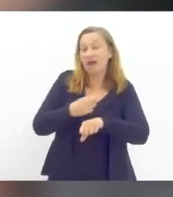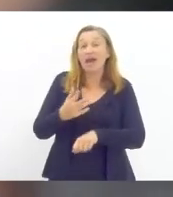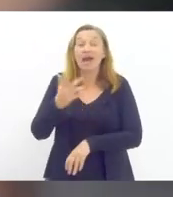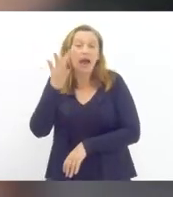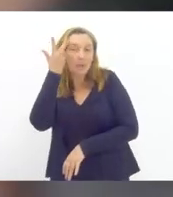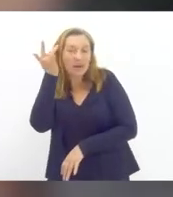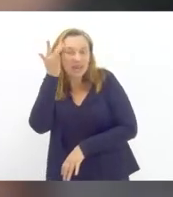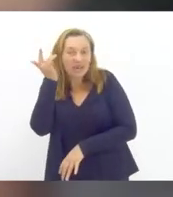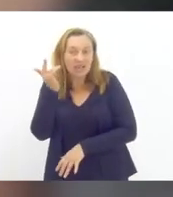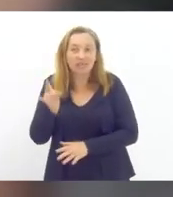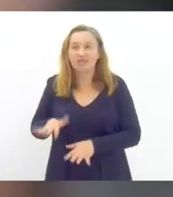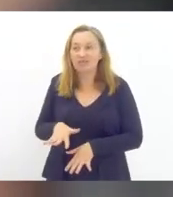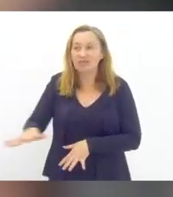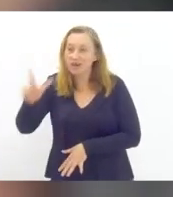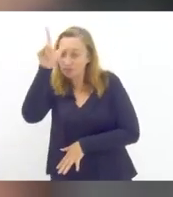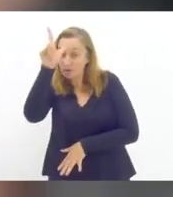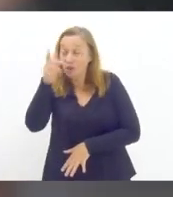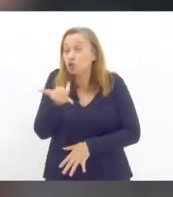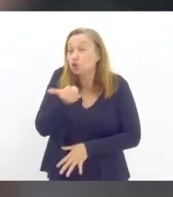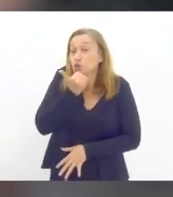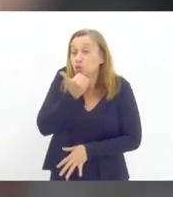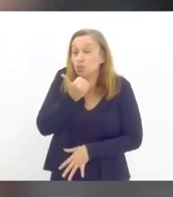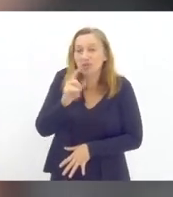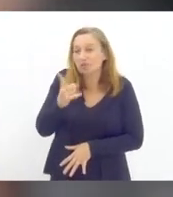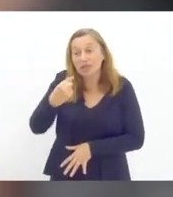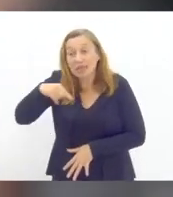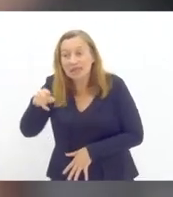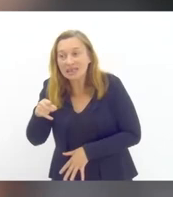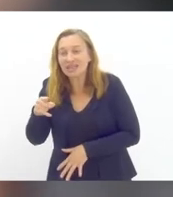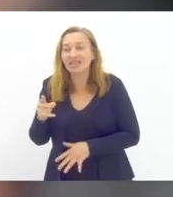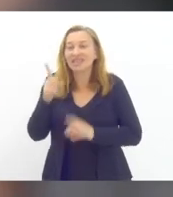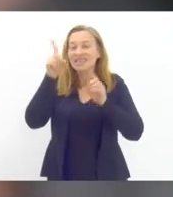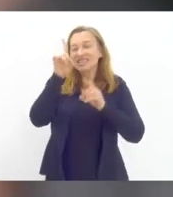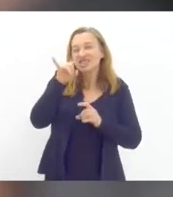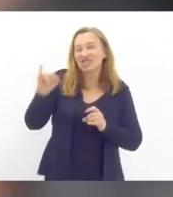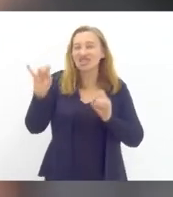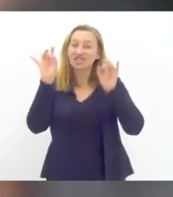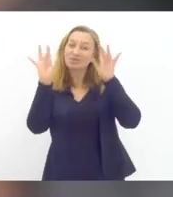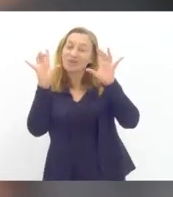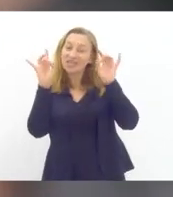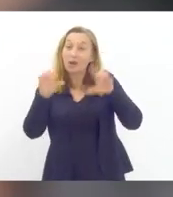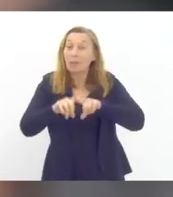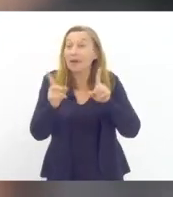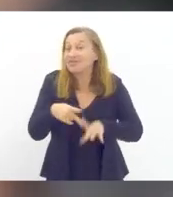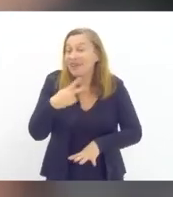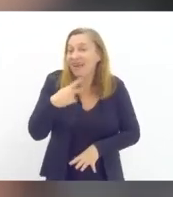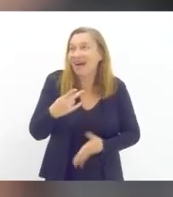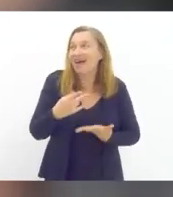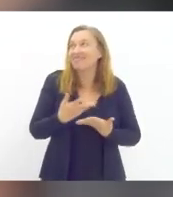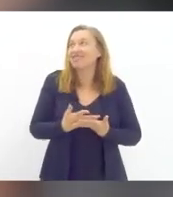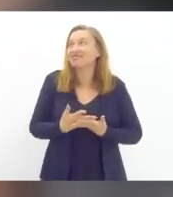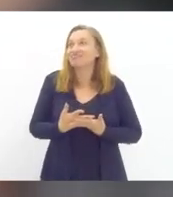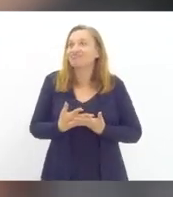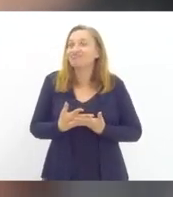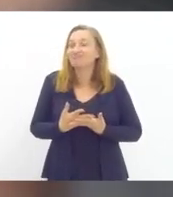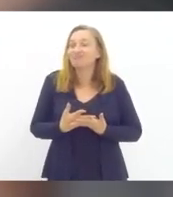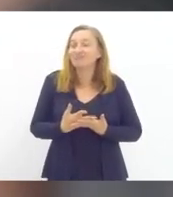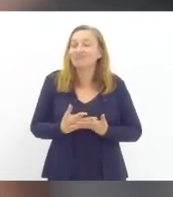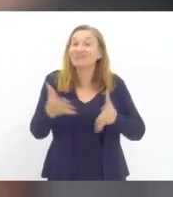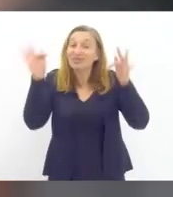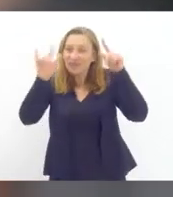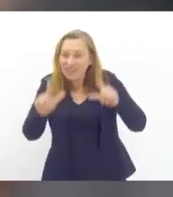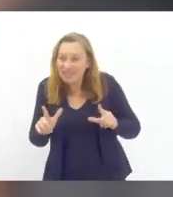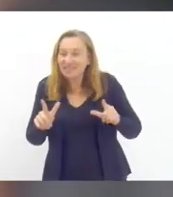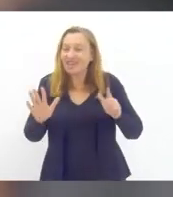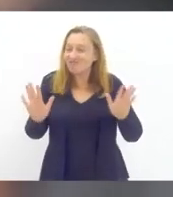então me desculpa não poder estar aí com você nesse dia tão especial mas dizer acho que da Felicidade